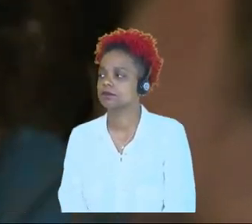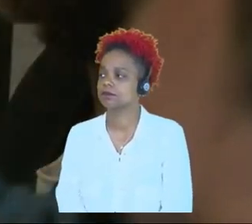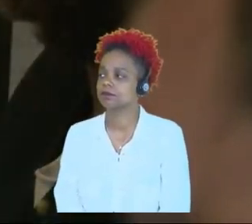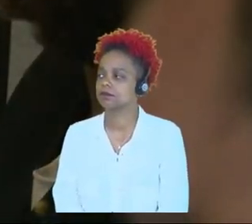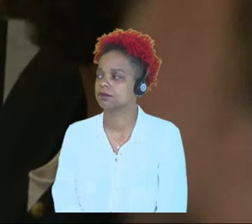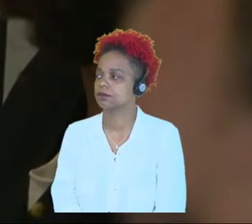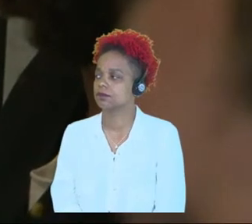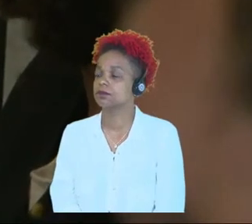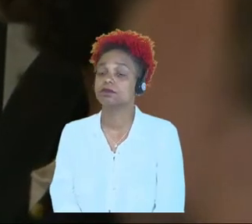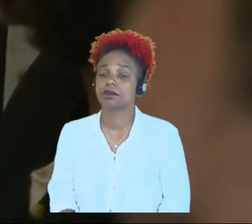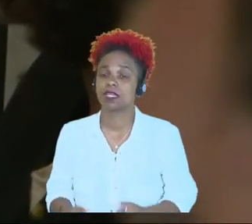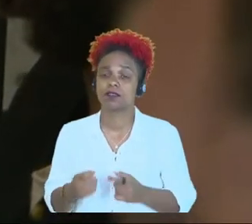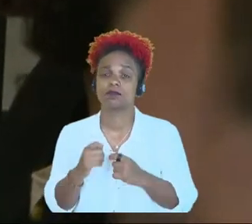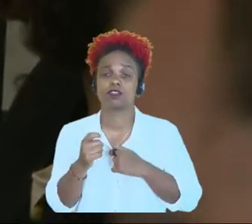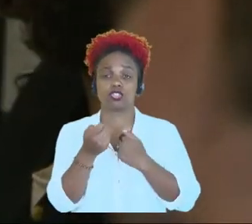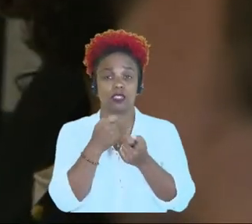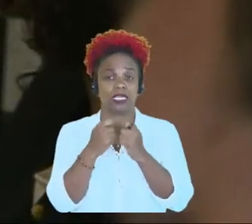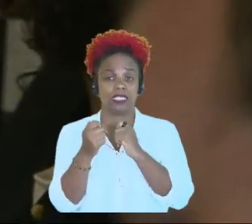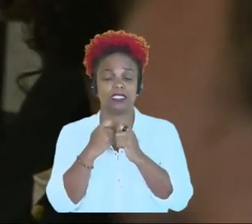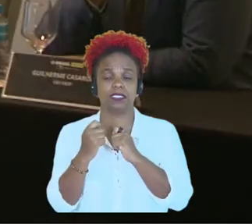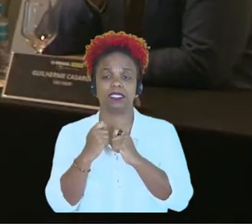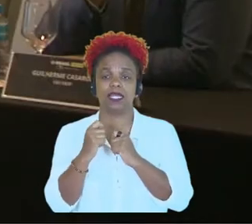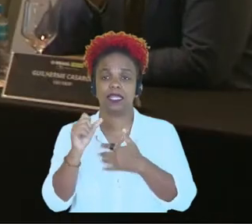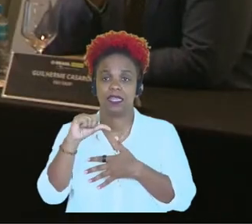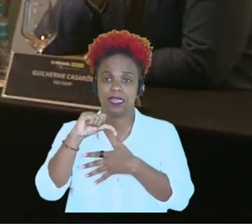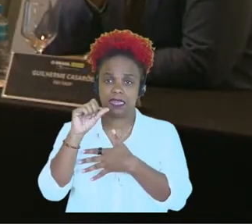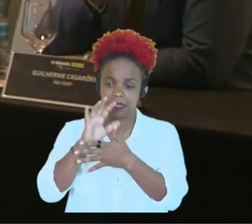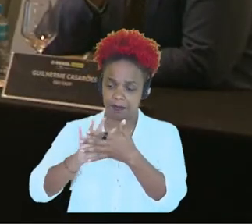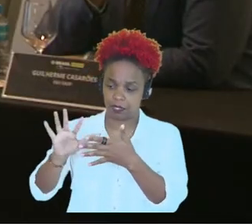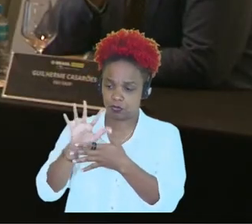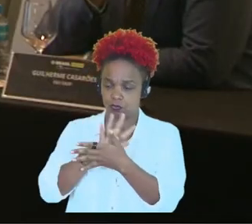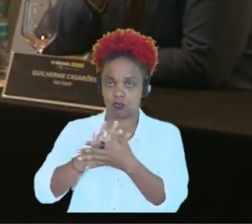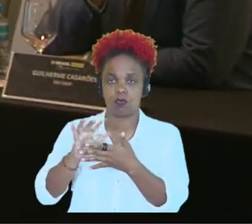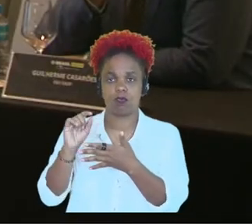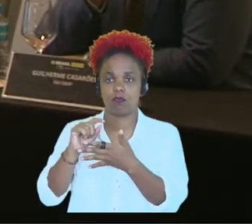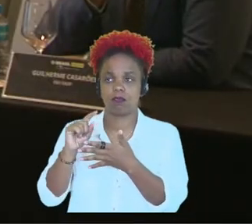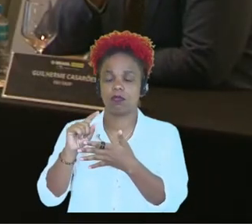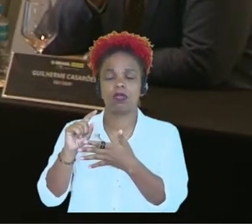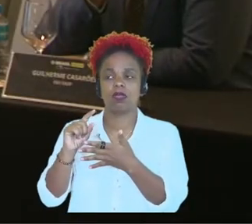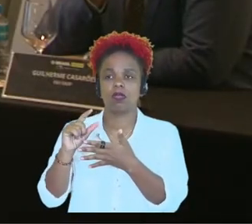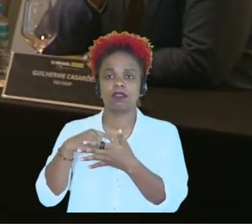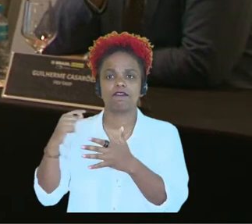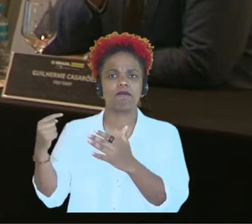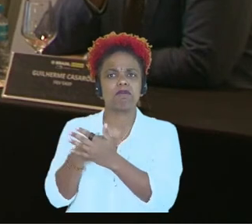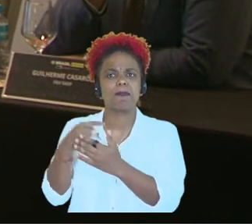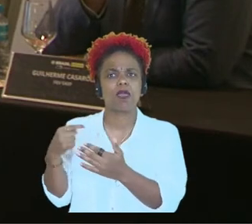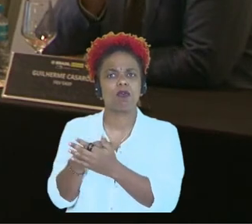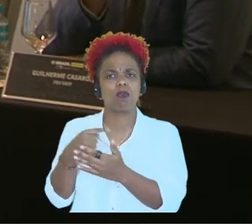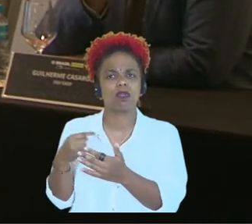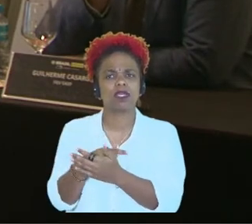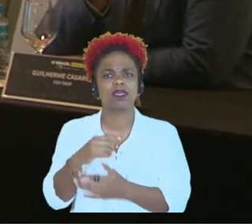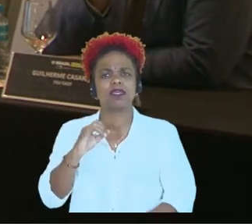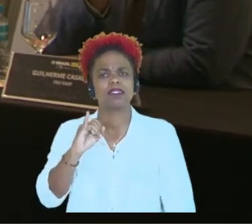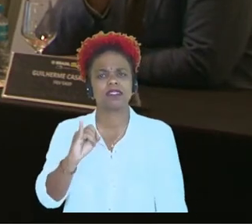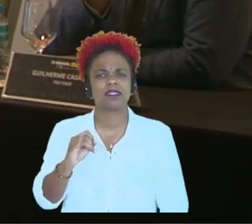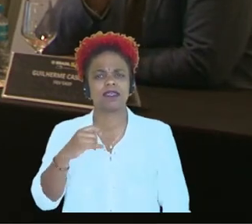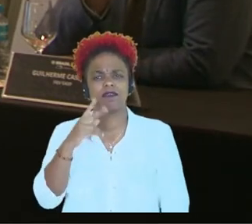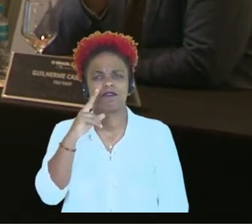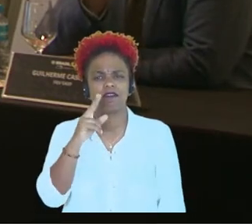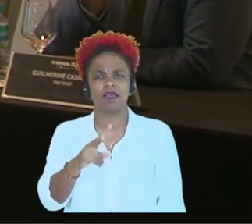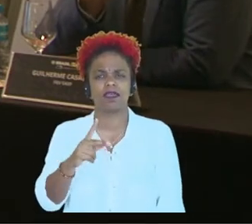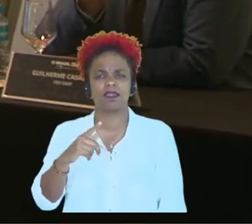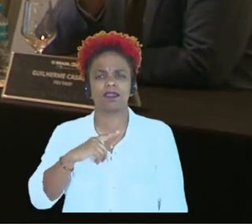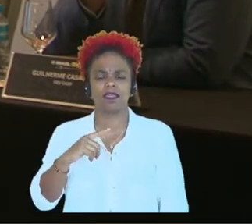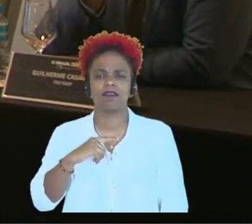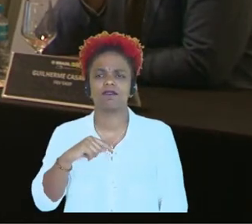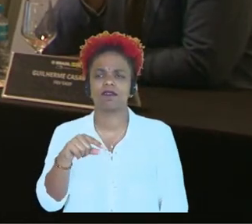Muitos jornalistas da América do Sul me perguntando, de fora do Brasil, da América do Sul, me perguntando se eles viam um renascimento